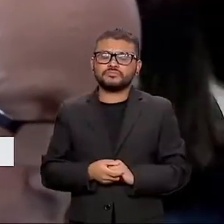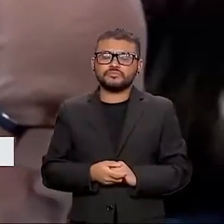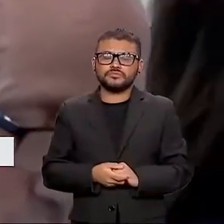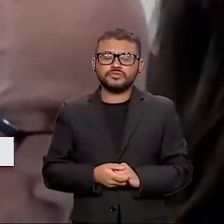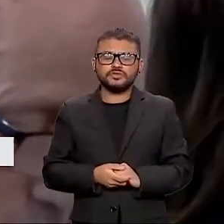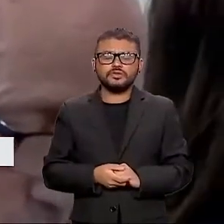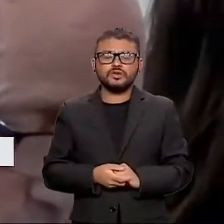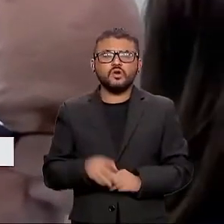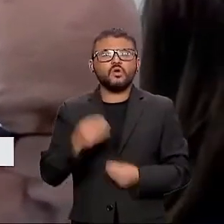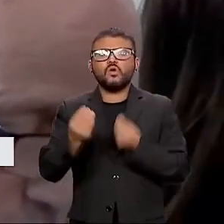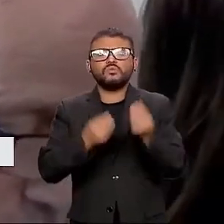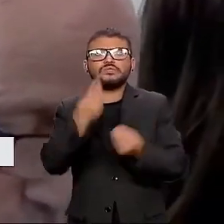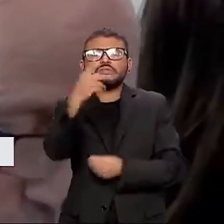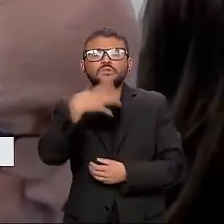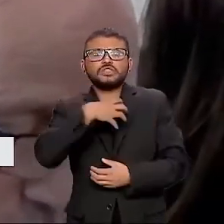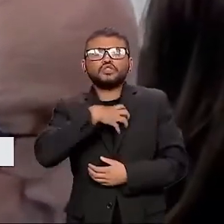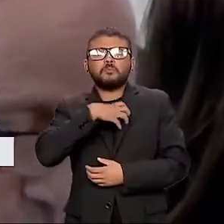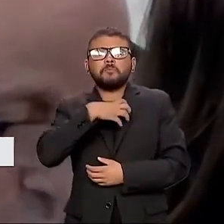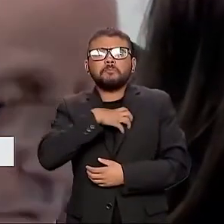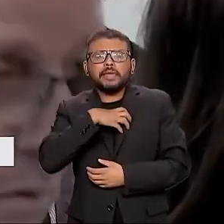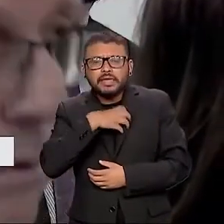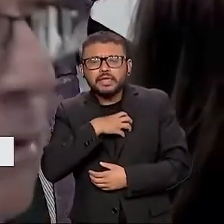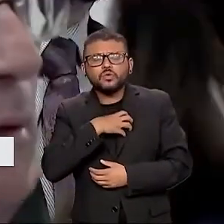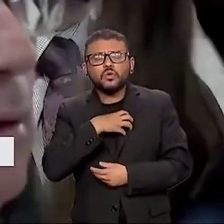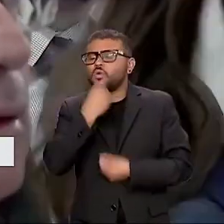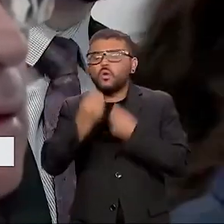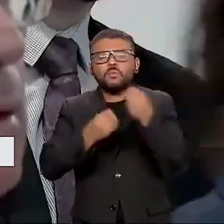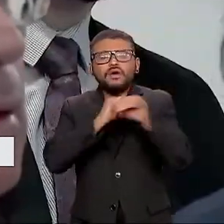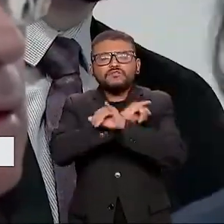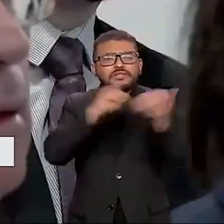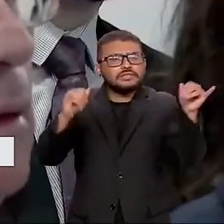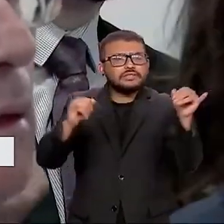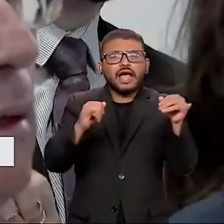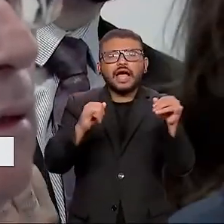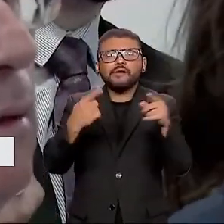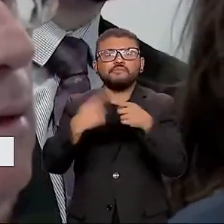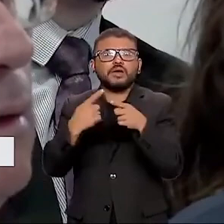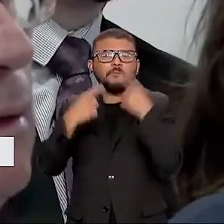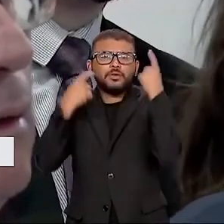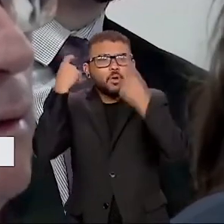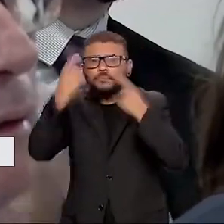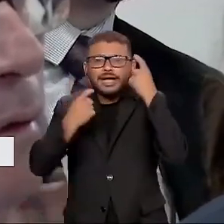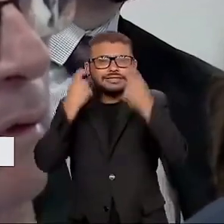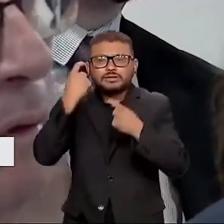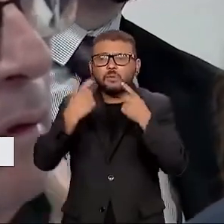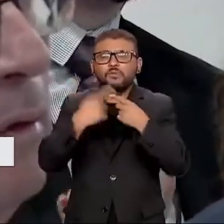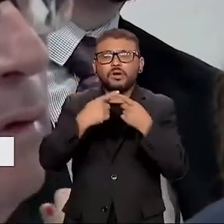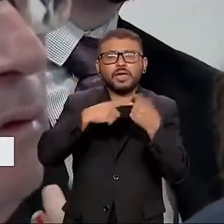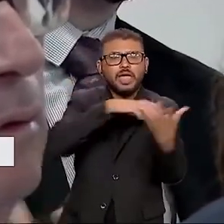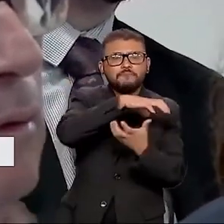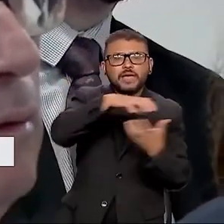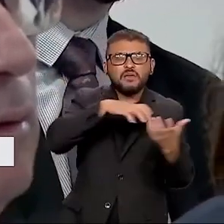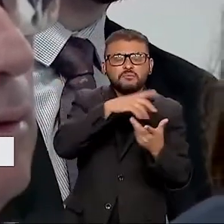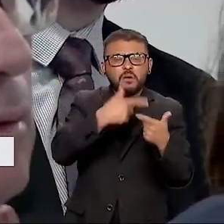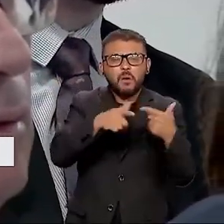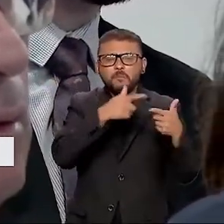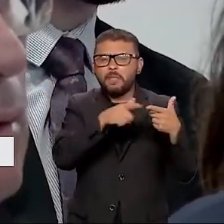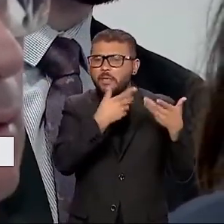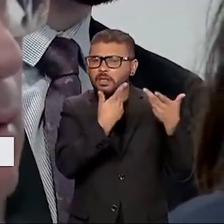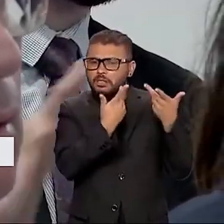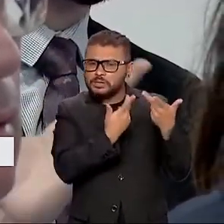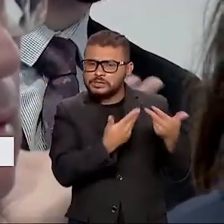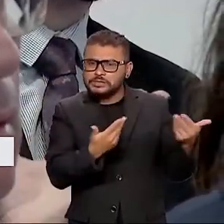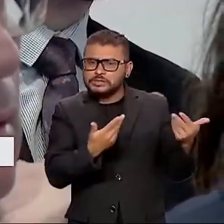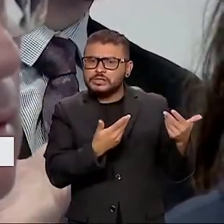se mobiliza nesse sentido? Assim, o que o senhor pode falar para a gente de preocupação? Porque uma rebelião desse tamanho,